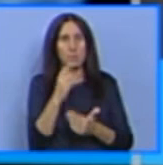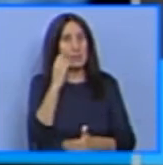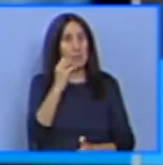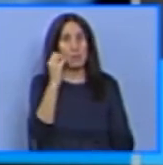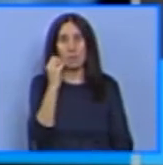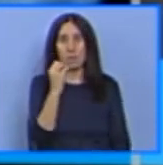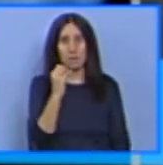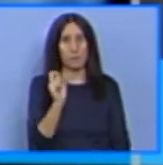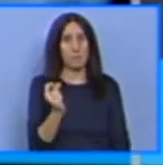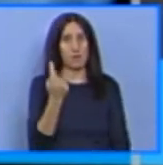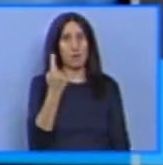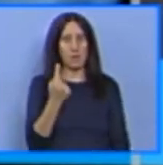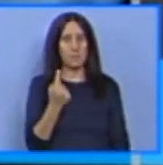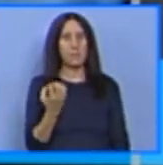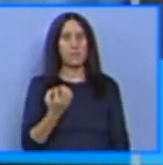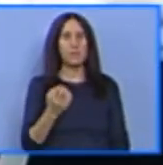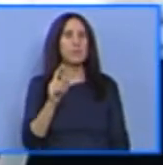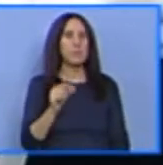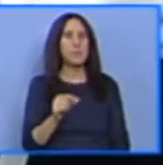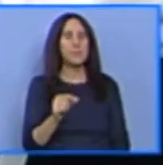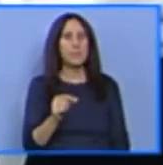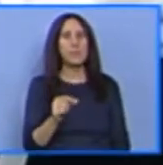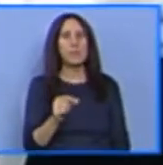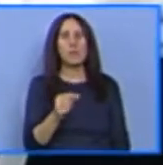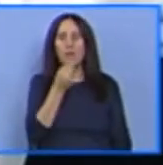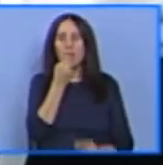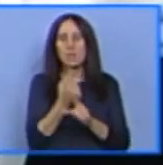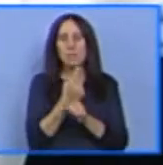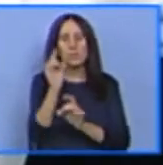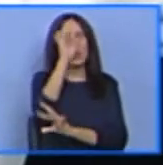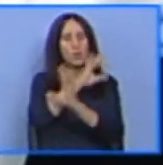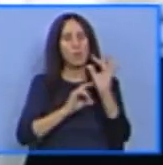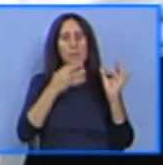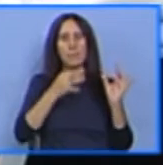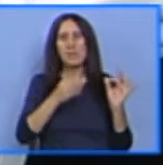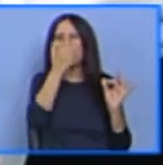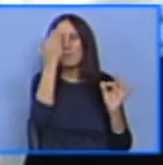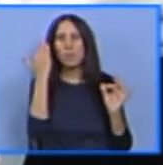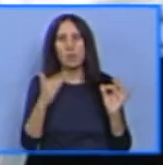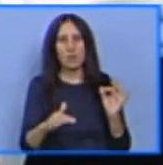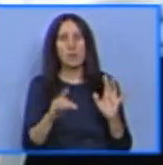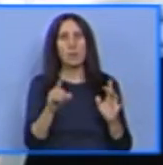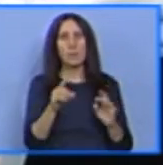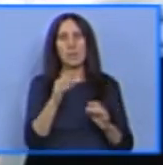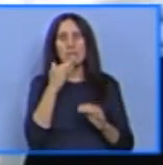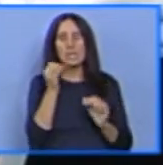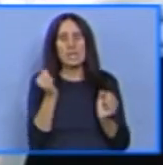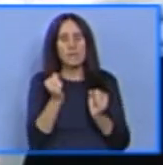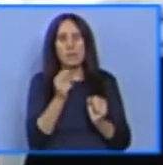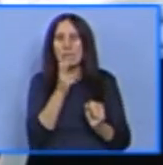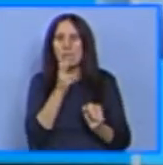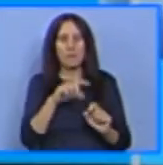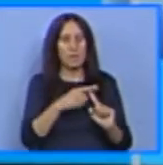vista. Entretanto, havia enormes dificuldades também no abastecimento de alimentos pela Europa toda. O inverno tinha sido terrível, o inverno 16,